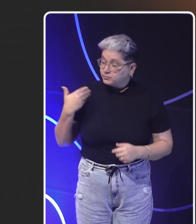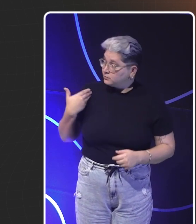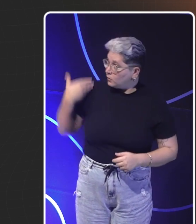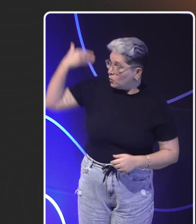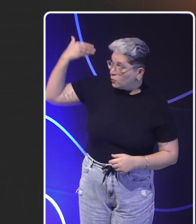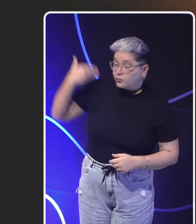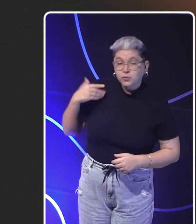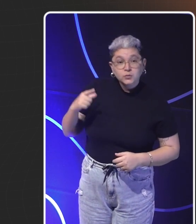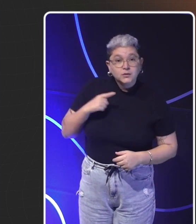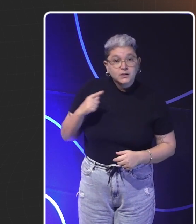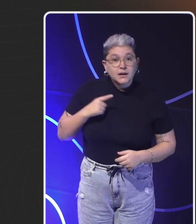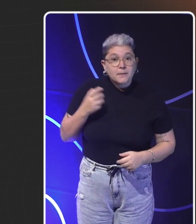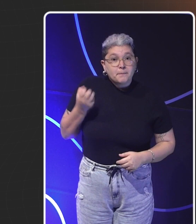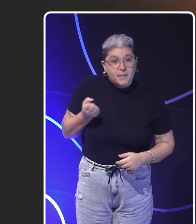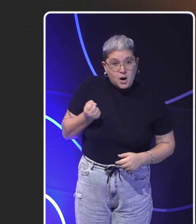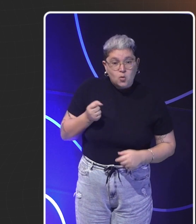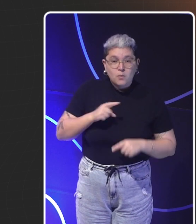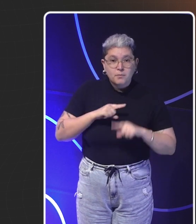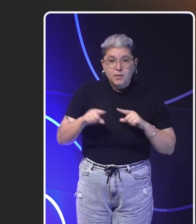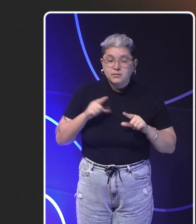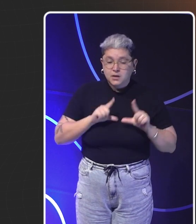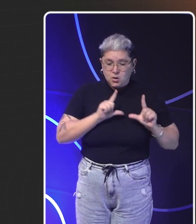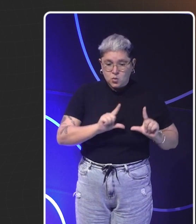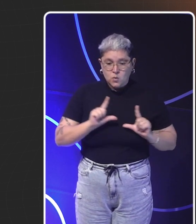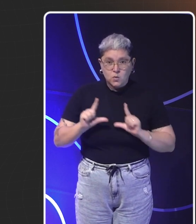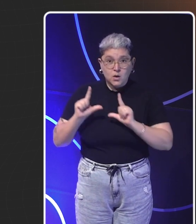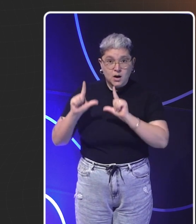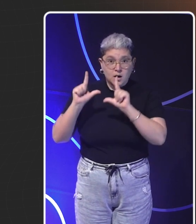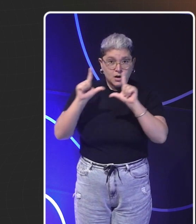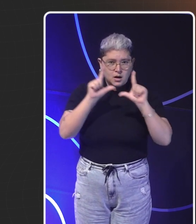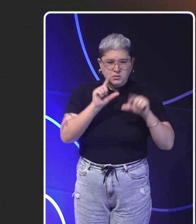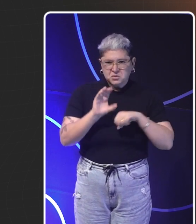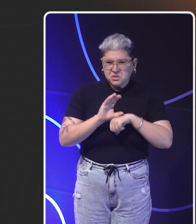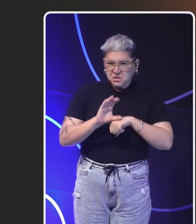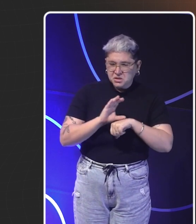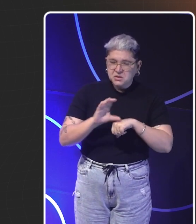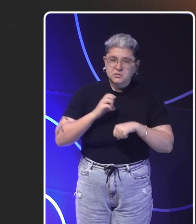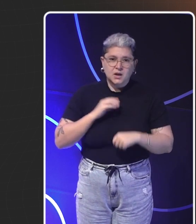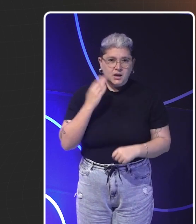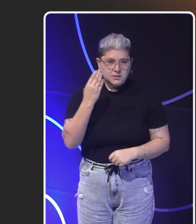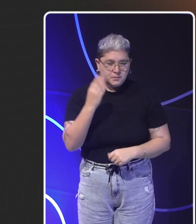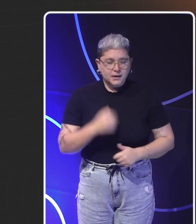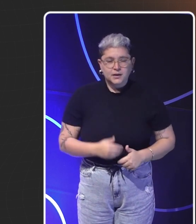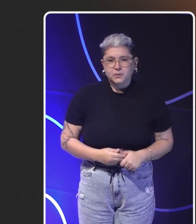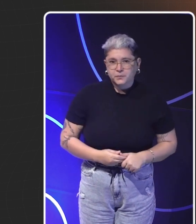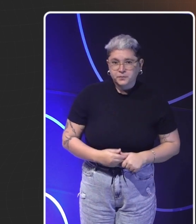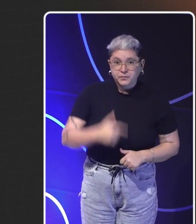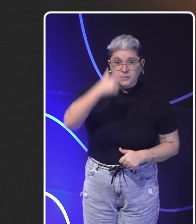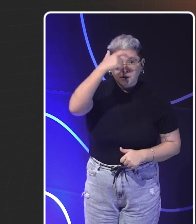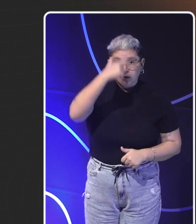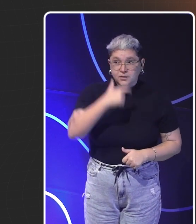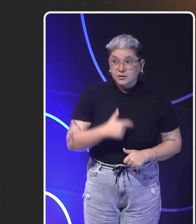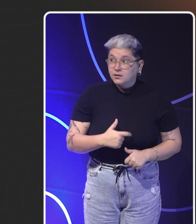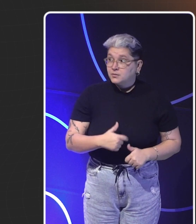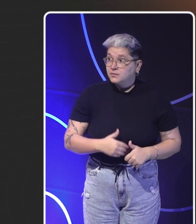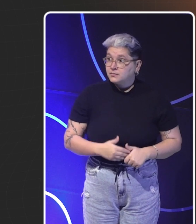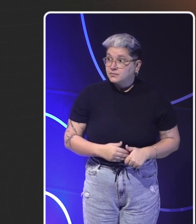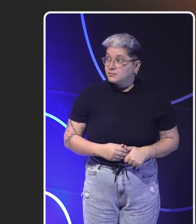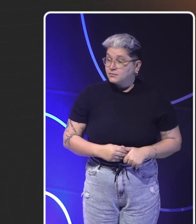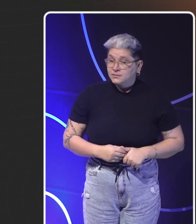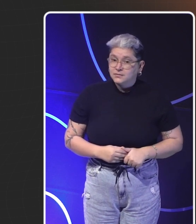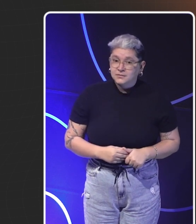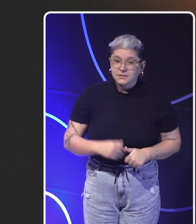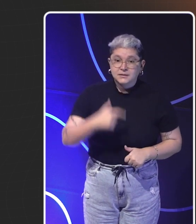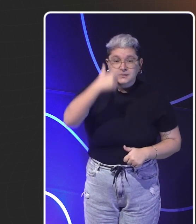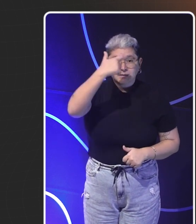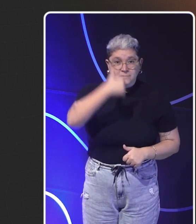com alguns quadros, tem um quadro cinza e também um espelho e tal. Eu sou fundador da Tambor, que é uma agência que cuida